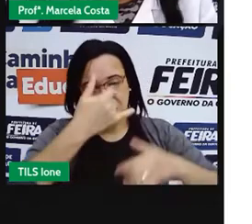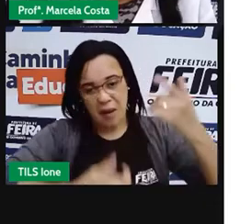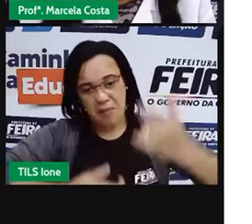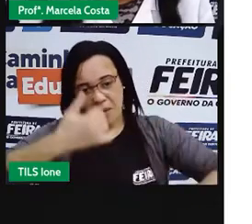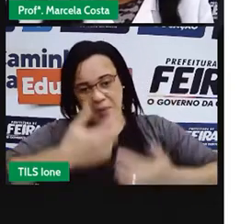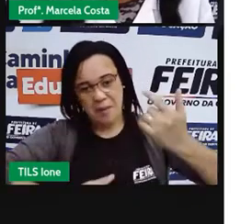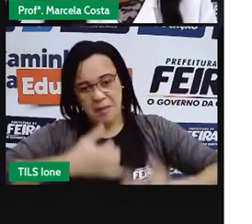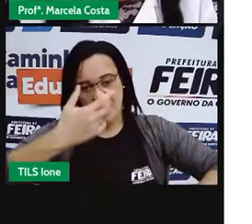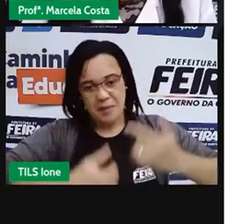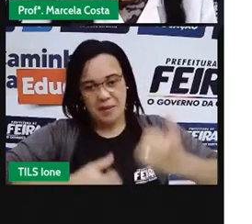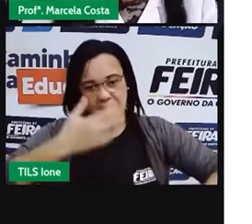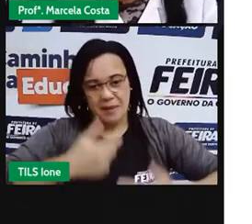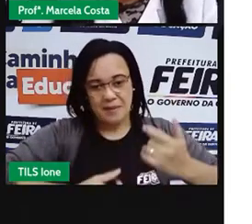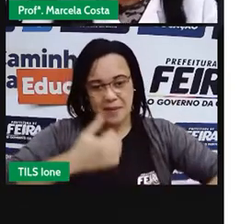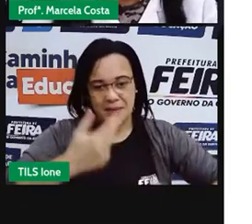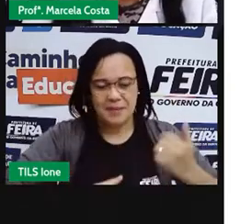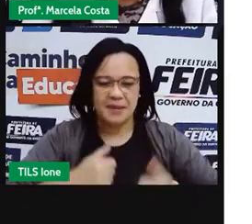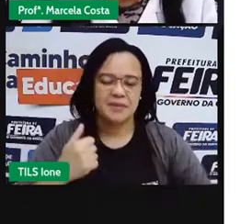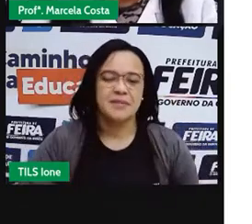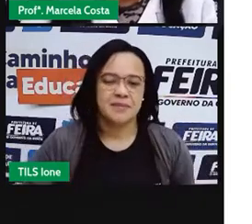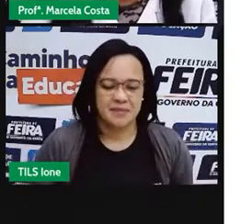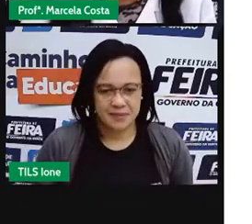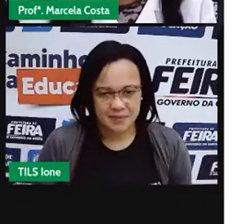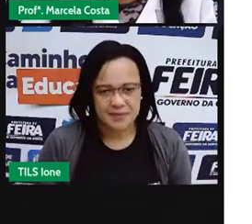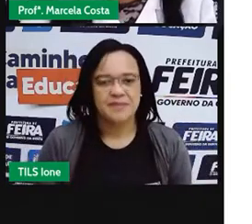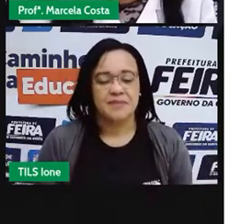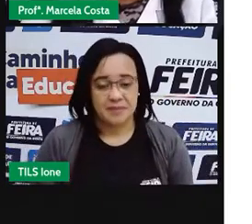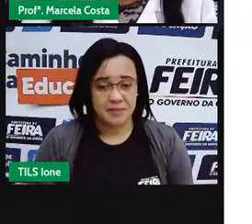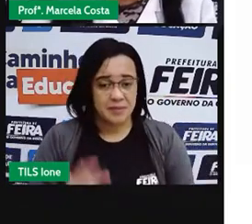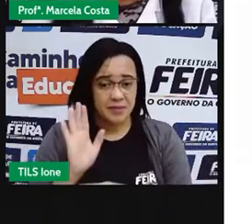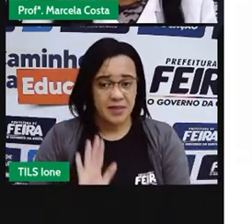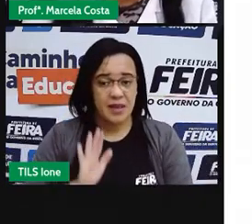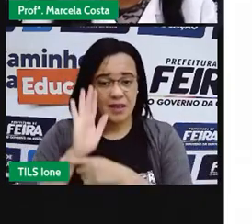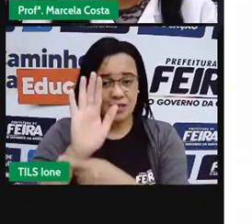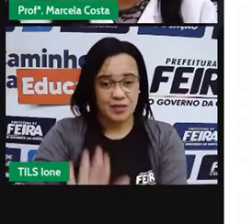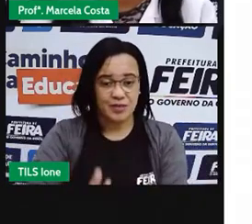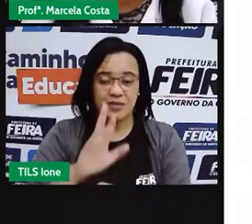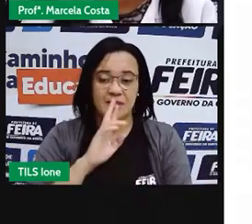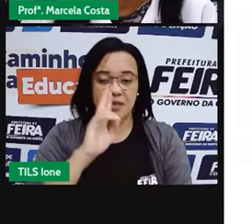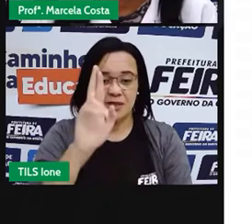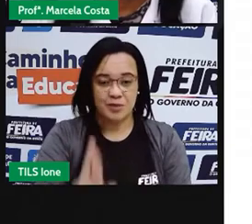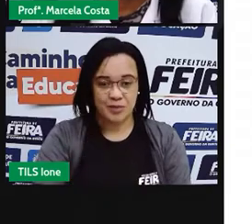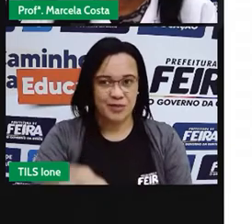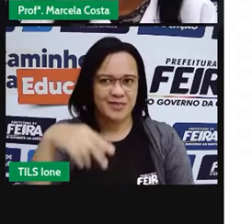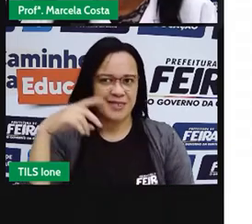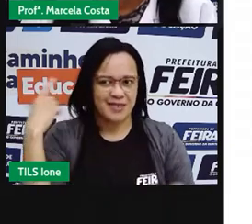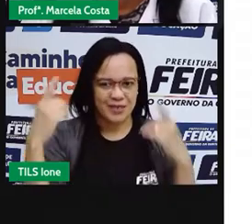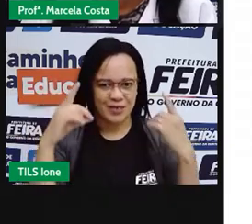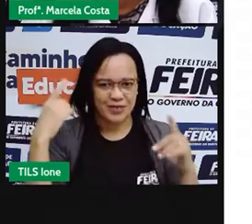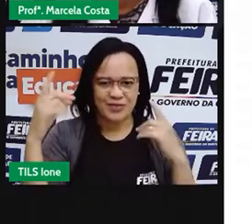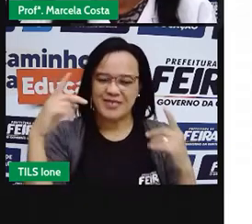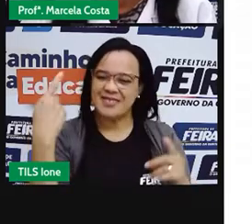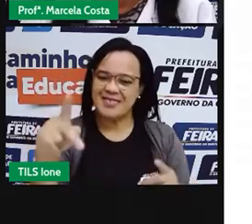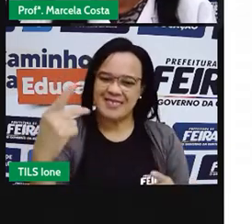se movimentou para ajudar ali a responder a dúvida da filha.